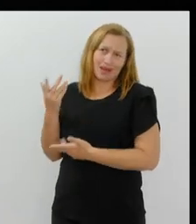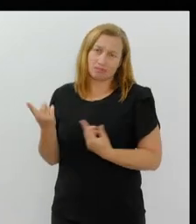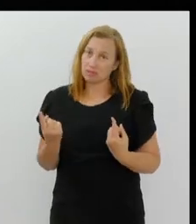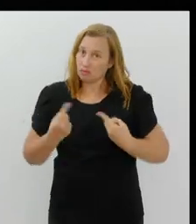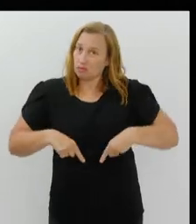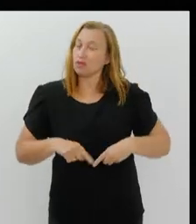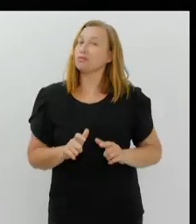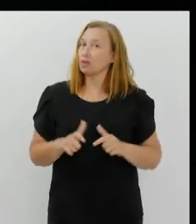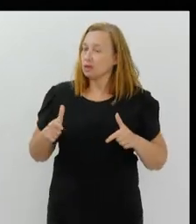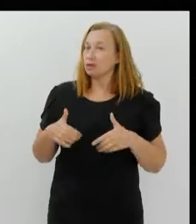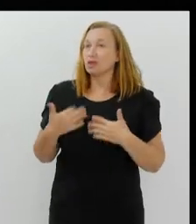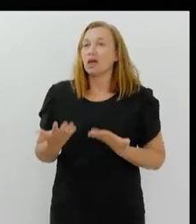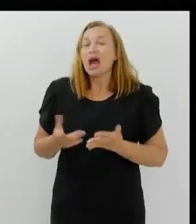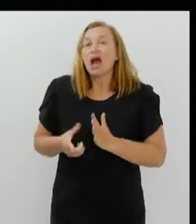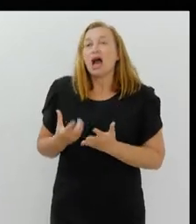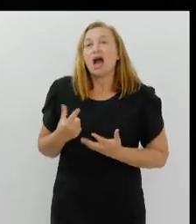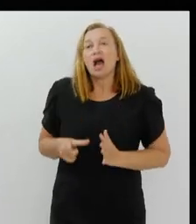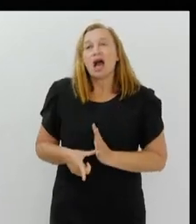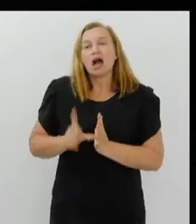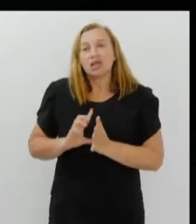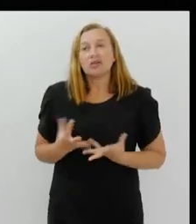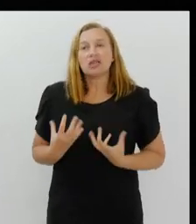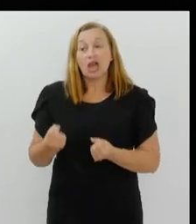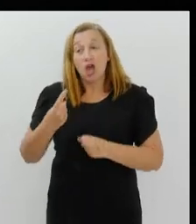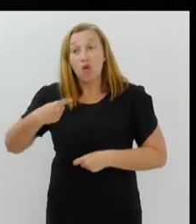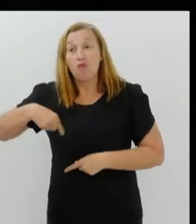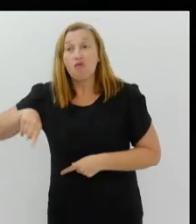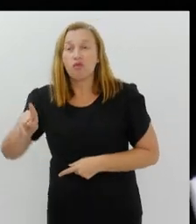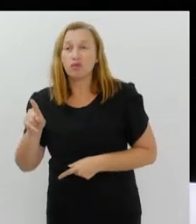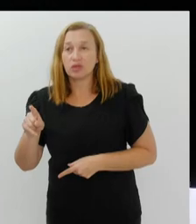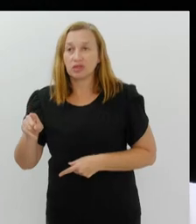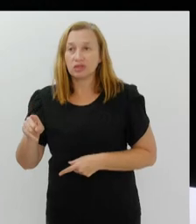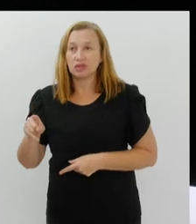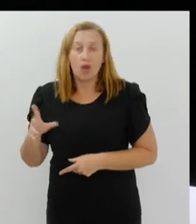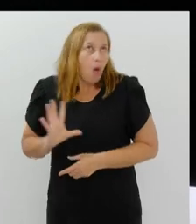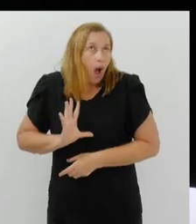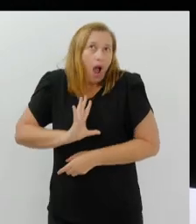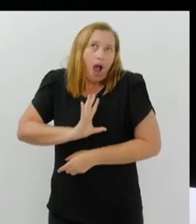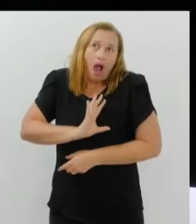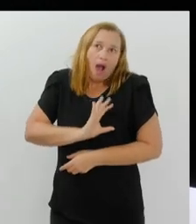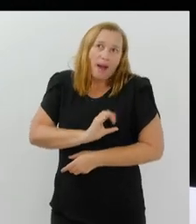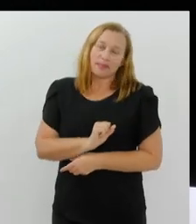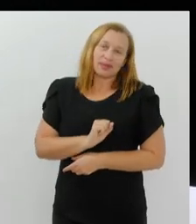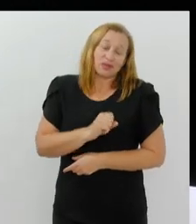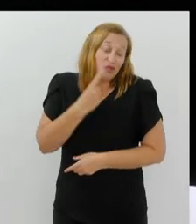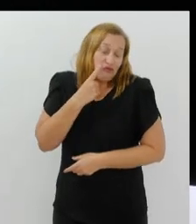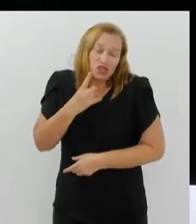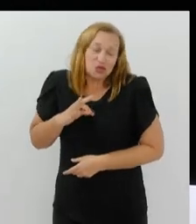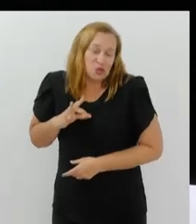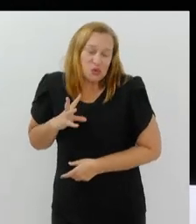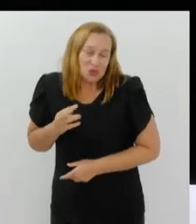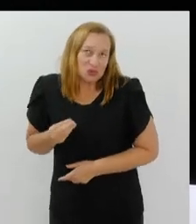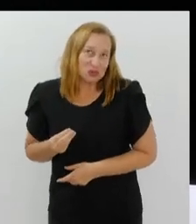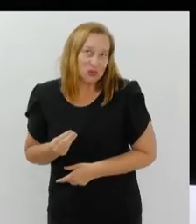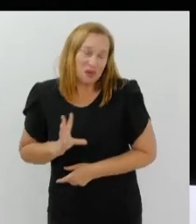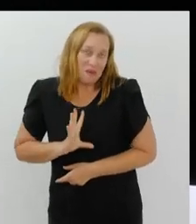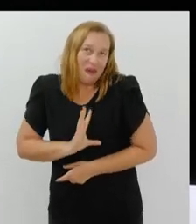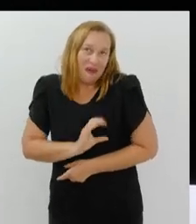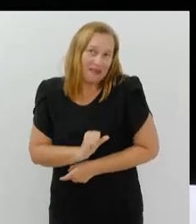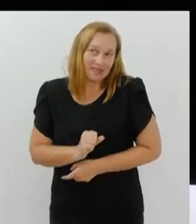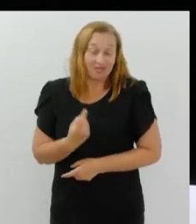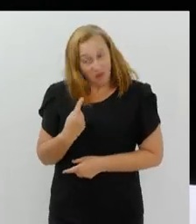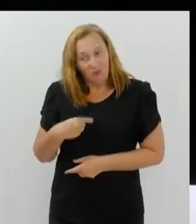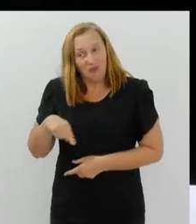época para mim era um desafio muito grande. E antes de aceitar, eu fui na quadra e eu amei, eu fiquei apaixonada por aquilo tudo, eu